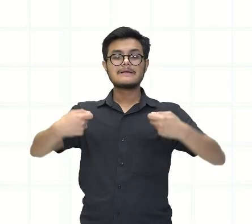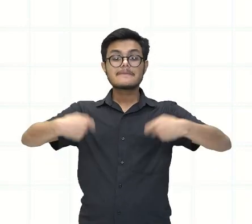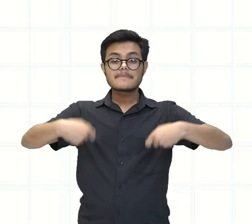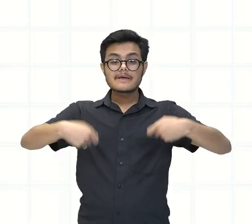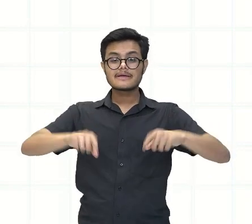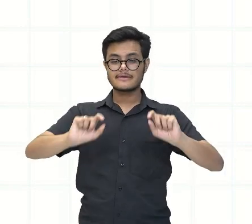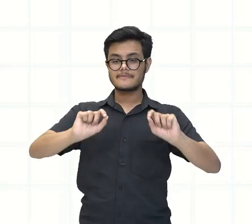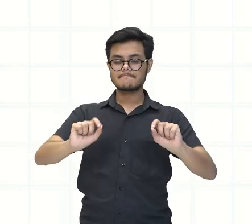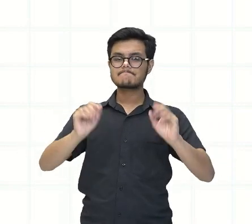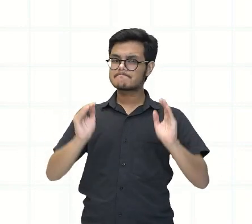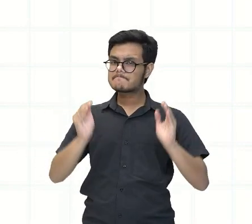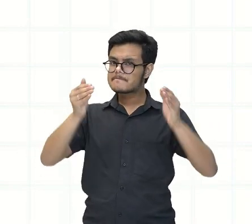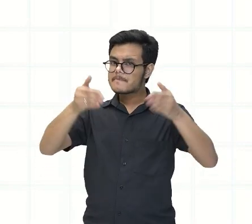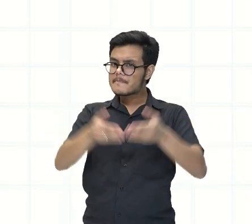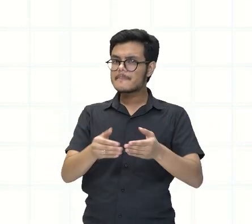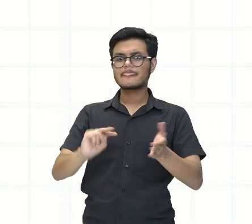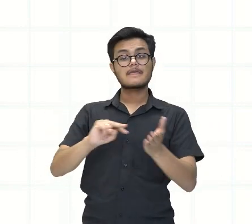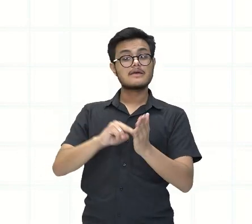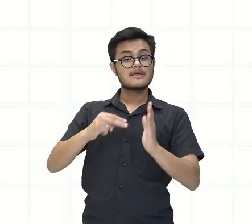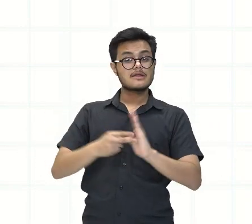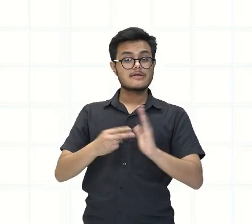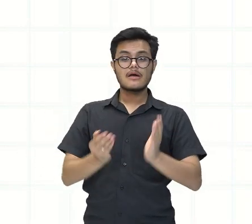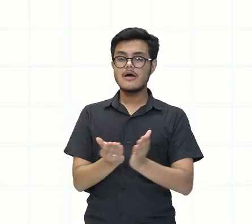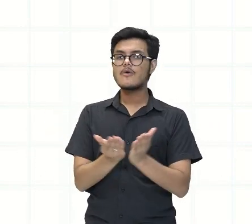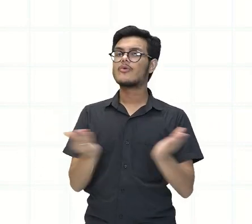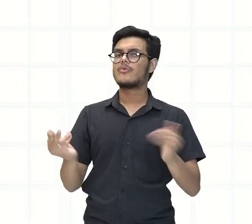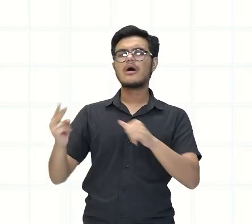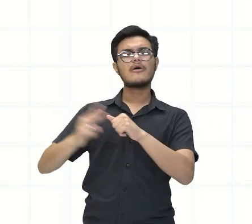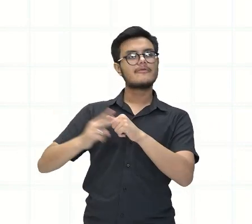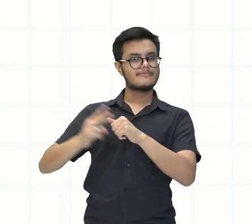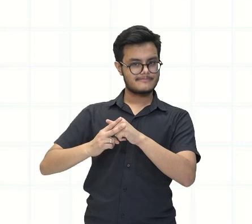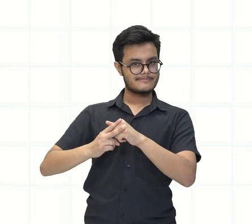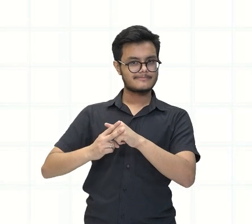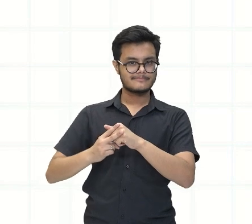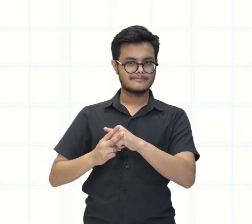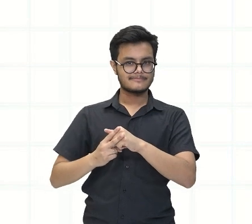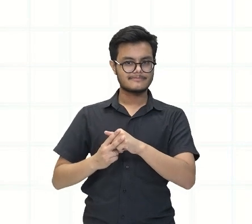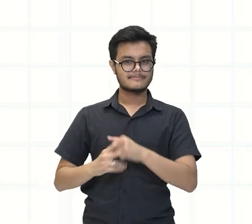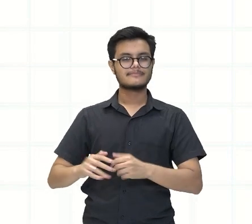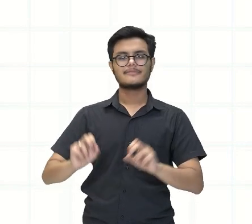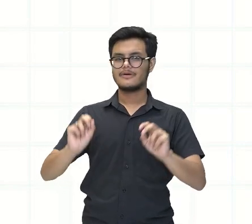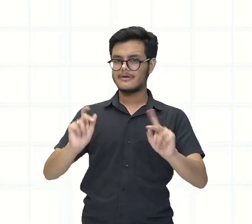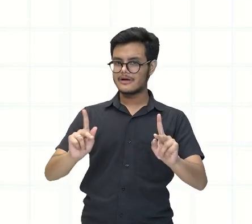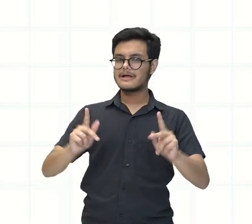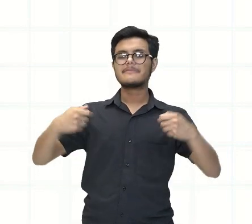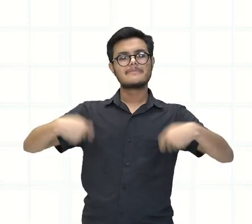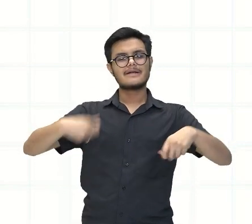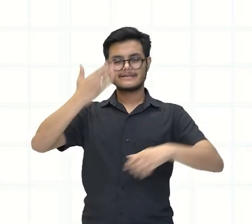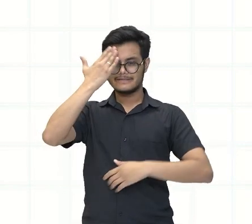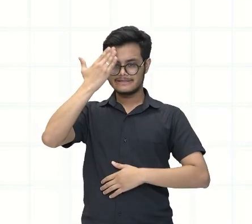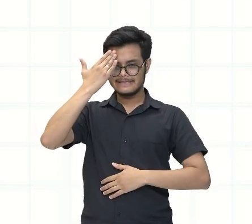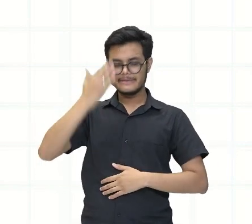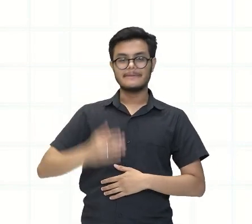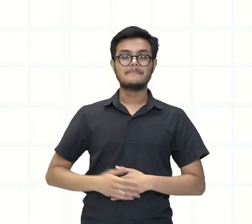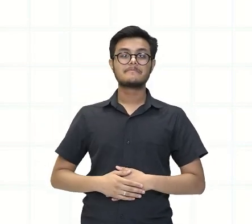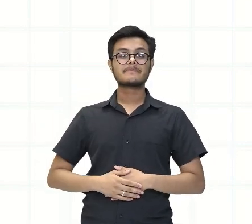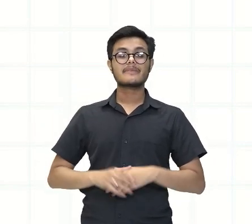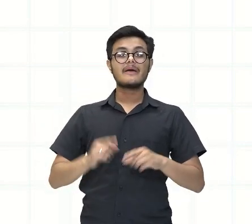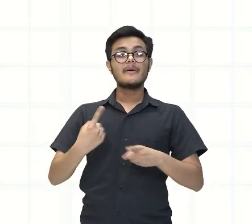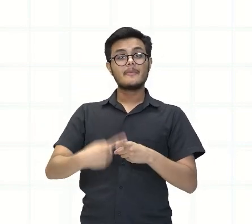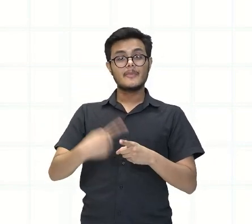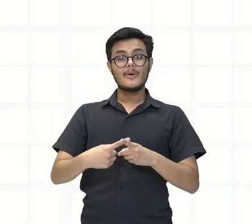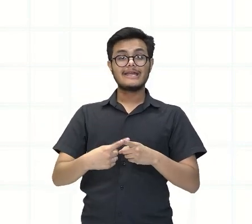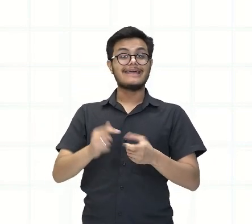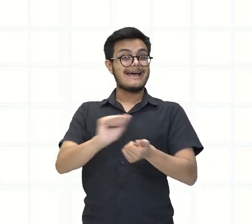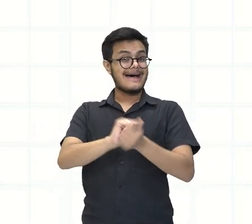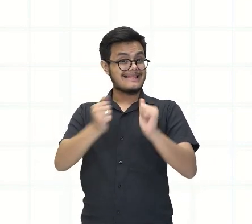sempre atentemos para o sentido que esses verbos estão ajudando a promover no contexto. Pois há